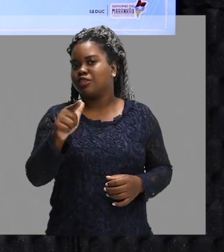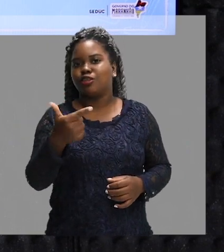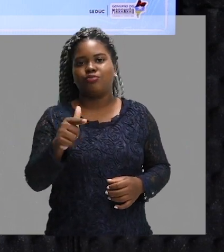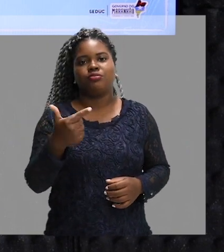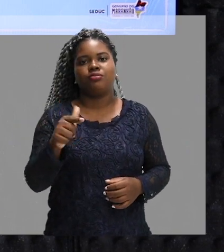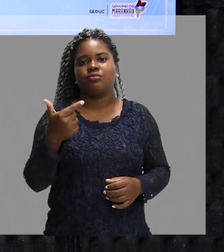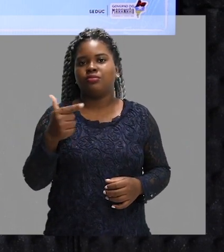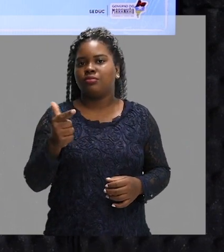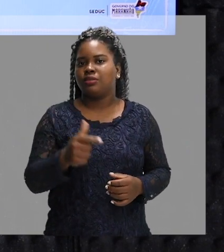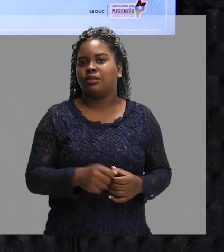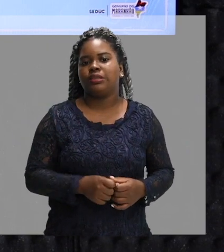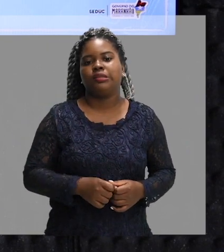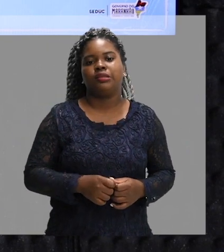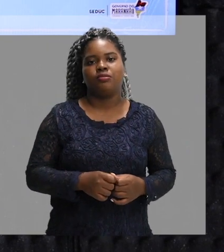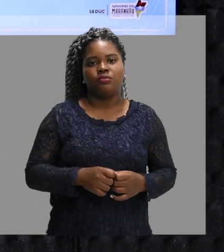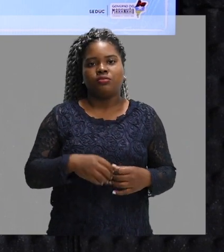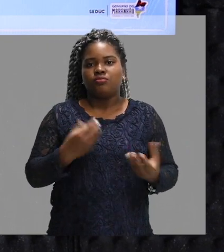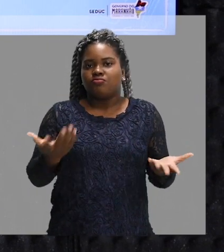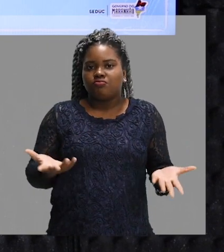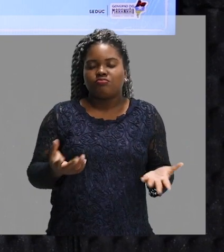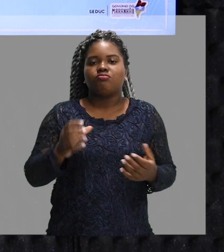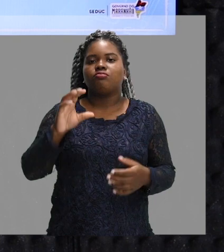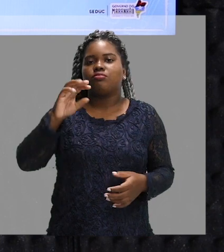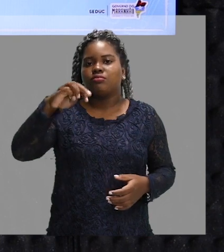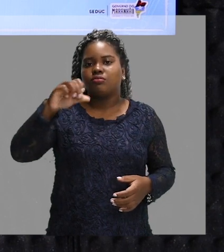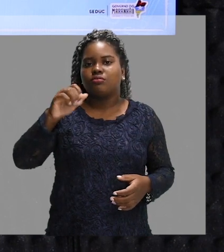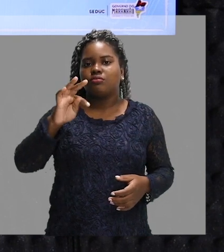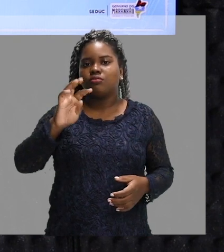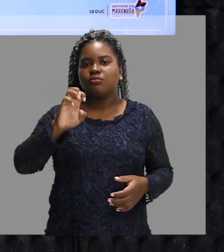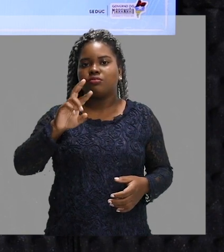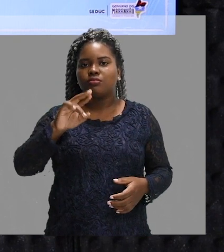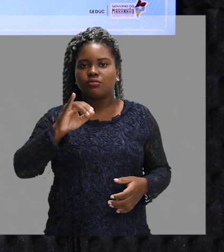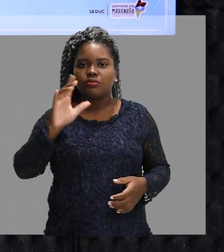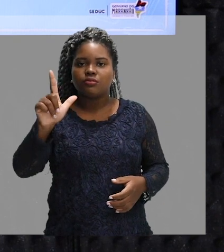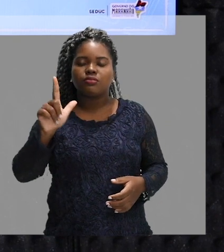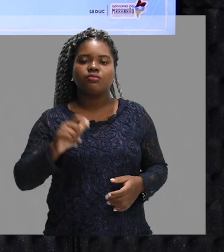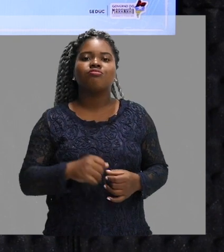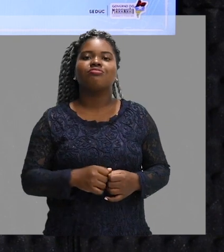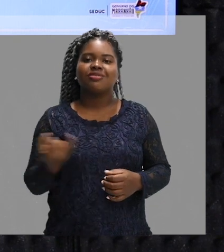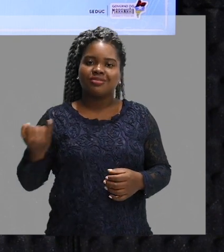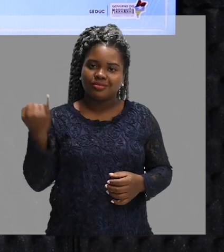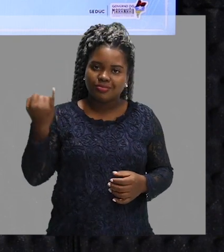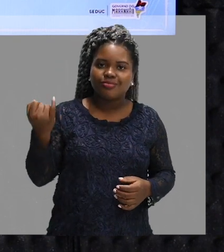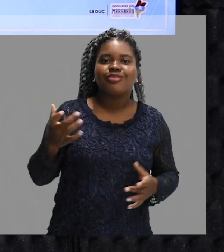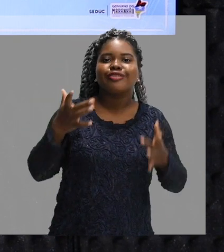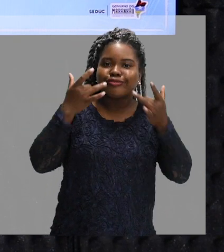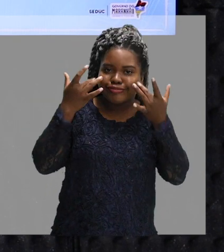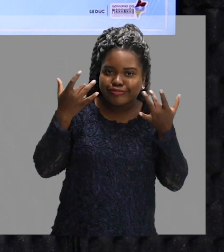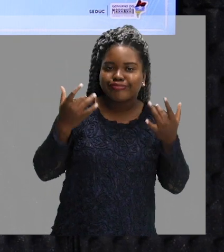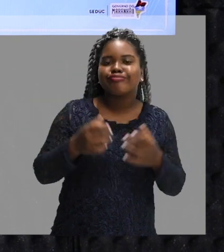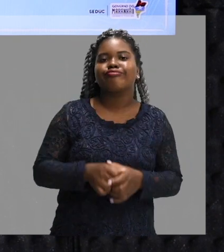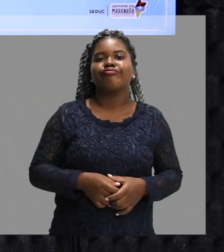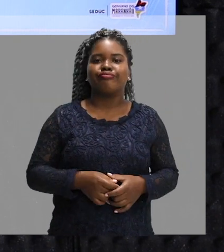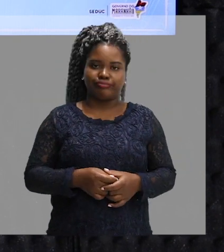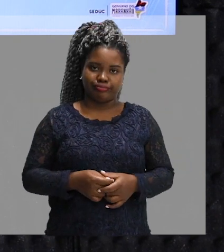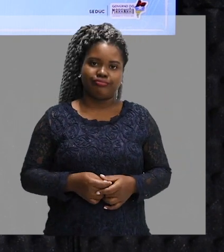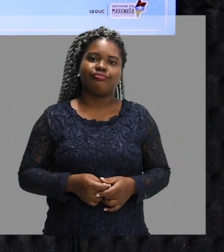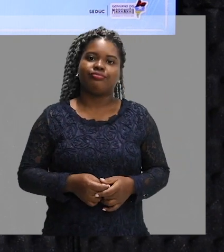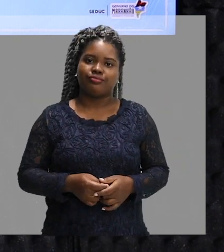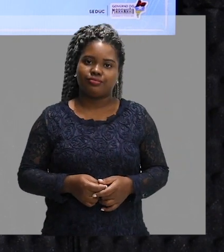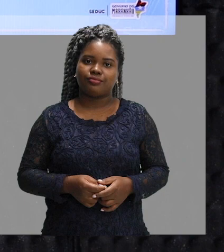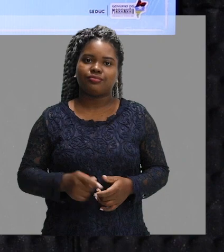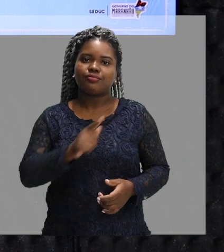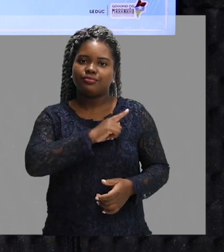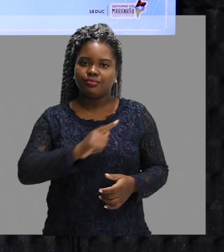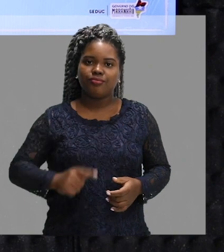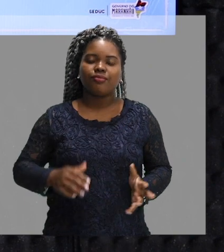de arte, que são de importância mundial, mas, lamentavelmente, a gente tem que estar preso a políticas de governos,